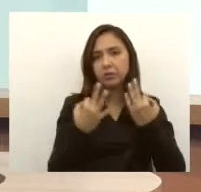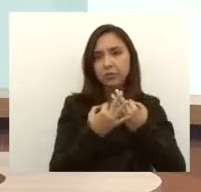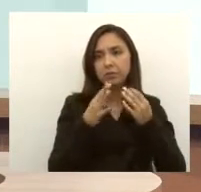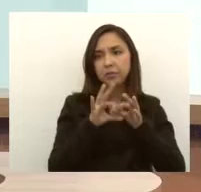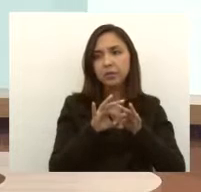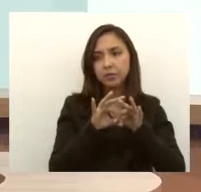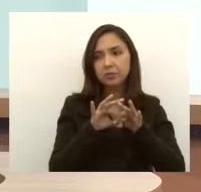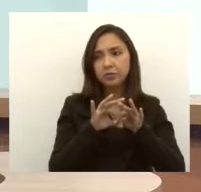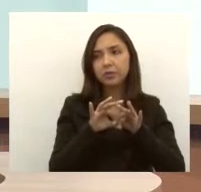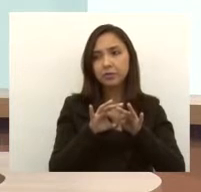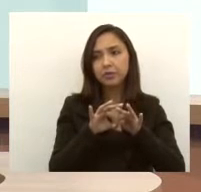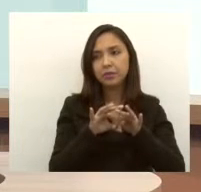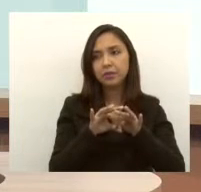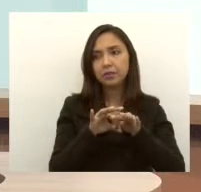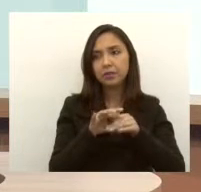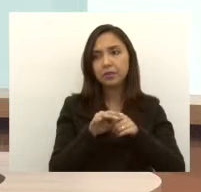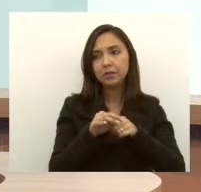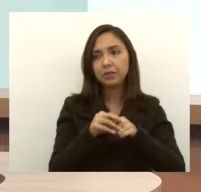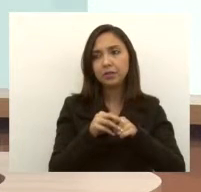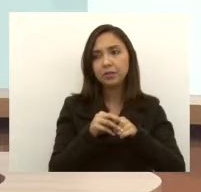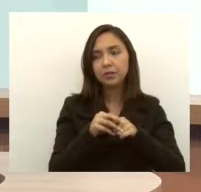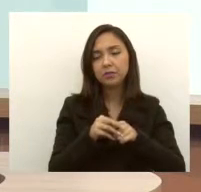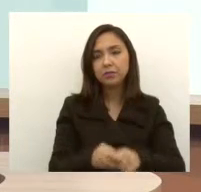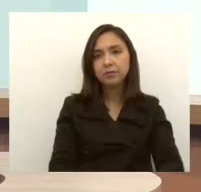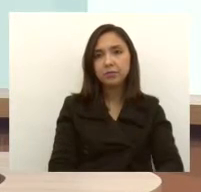porque é